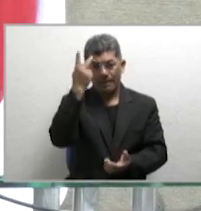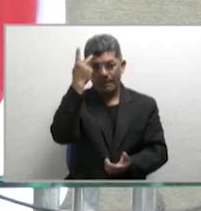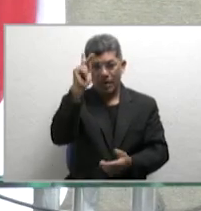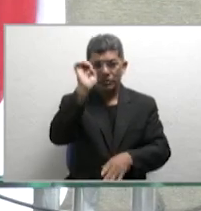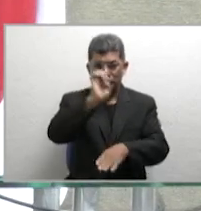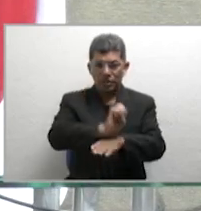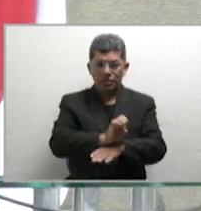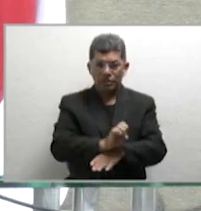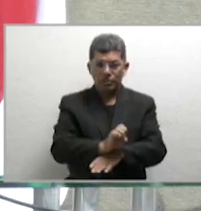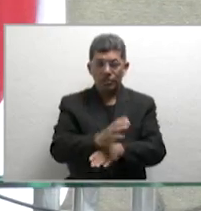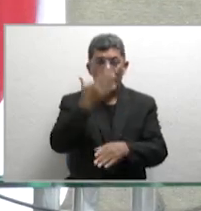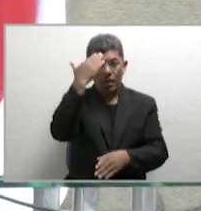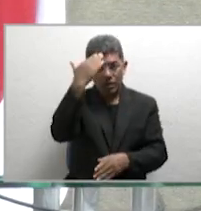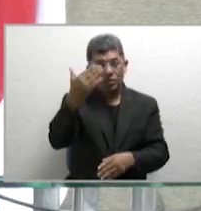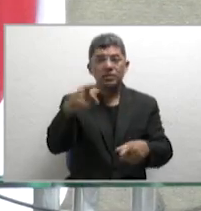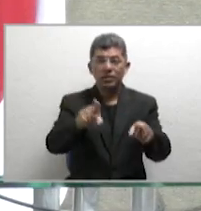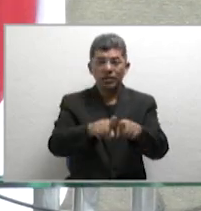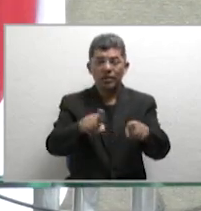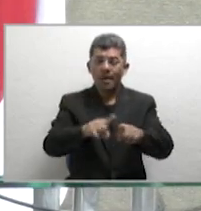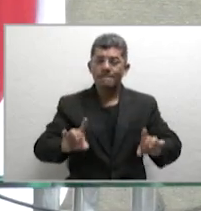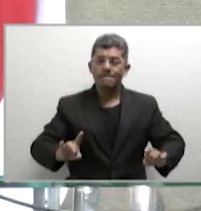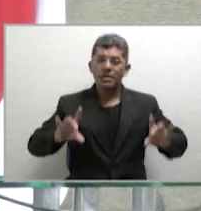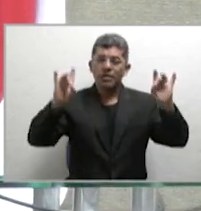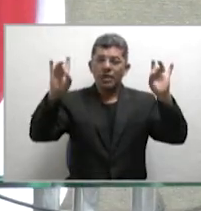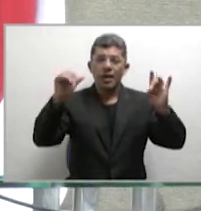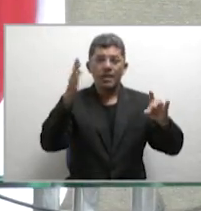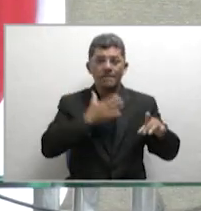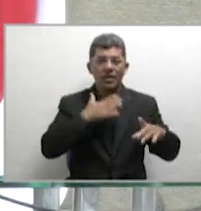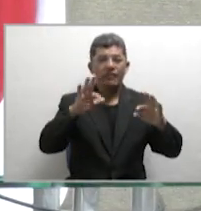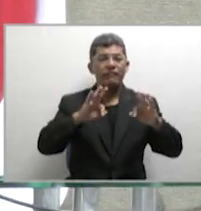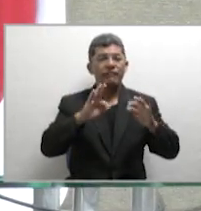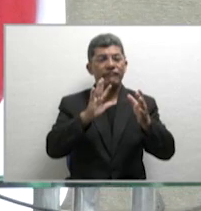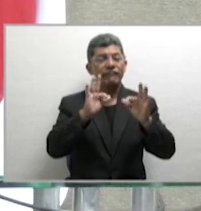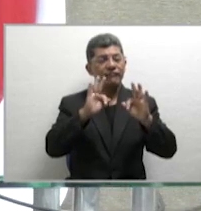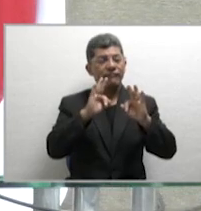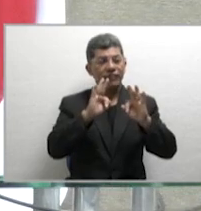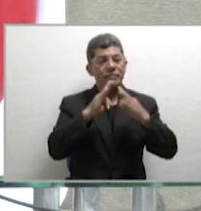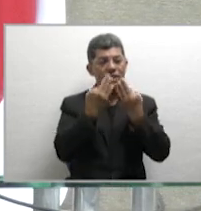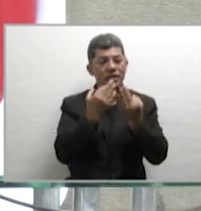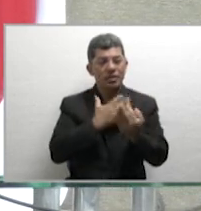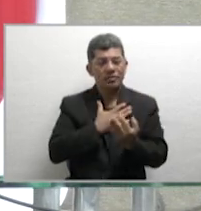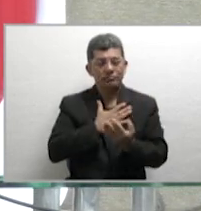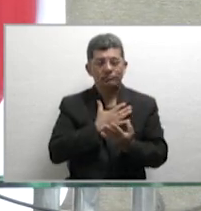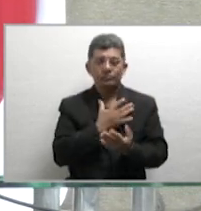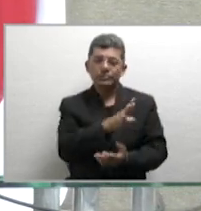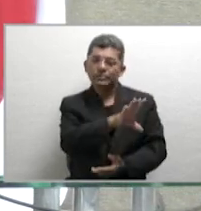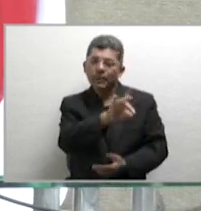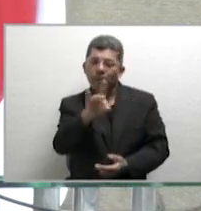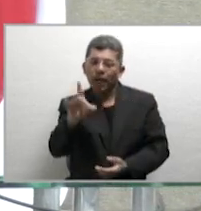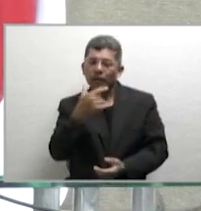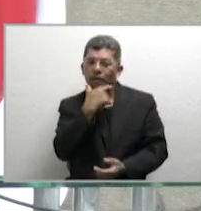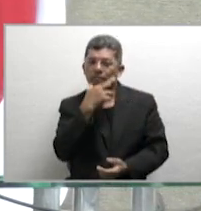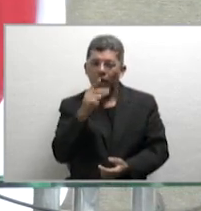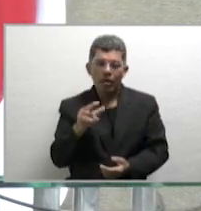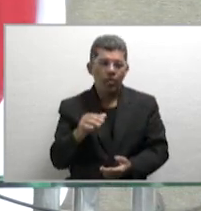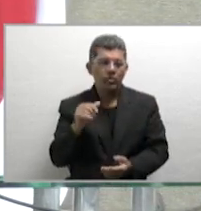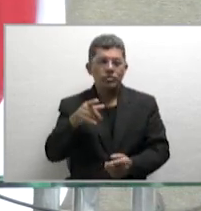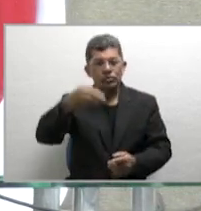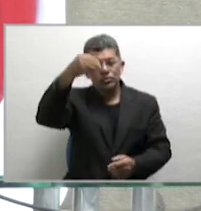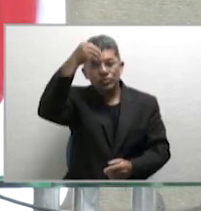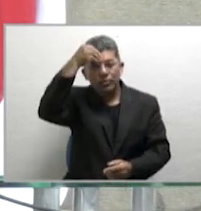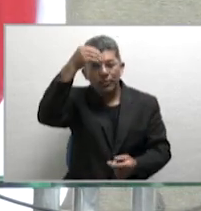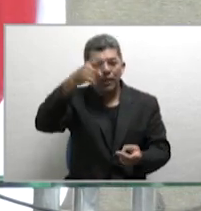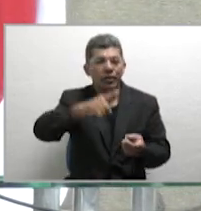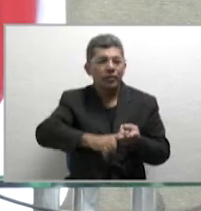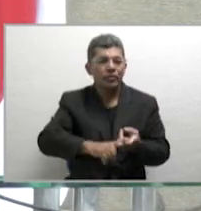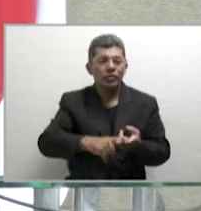Estado. Agradeço também, especialmente, a minha família, cada irmão, cada sobrinho,